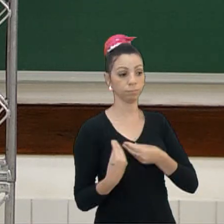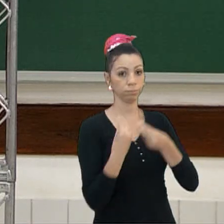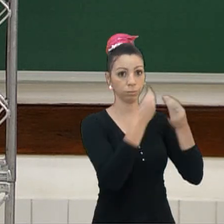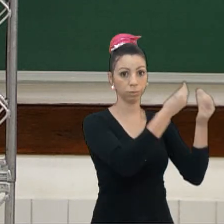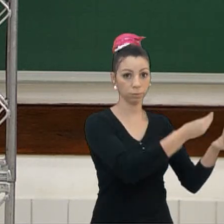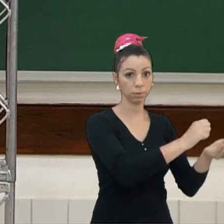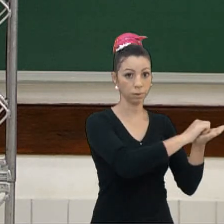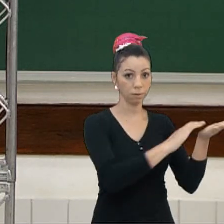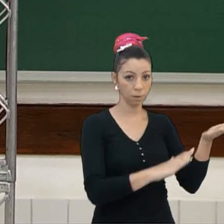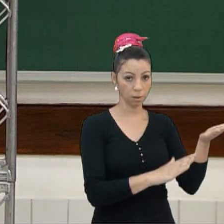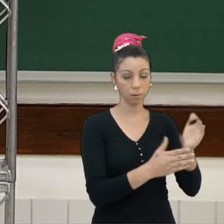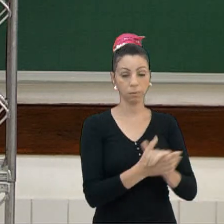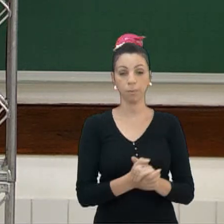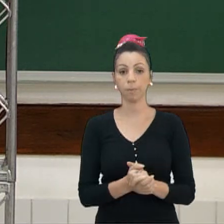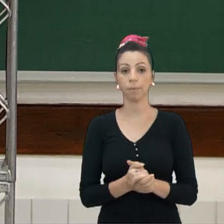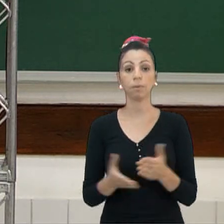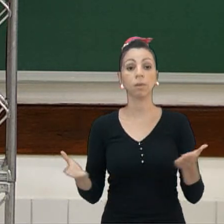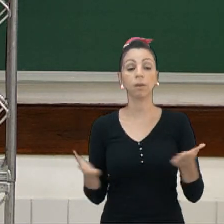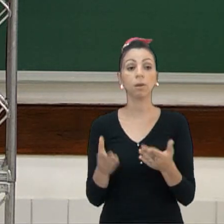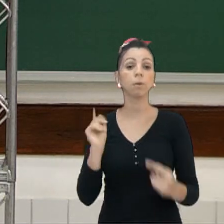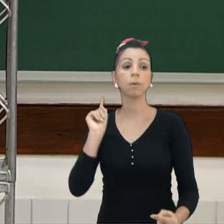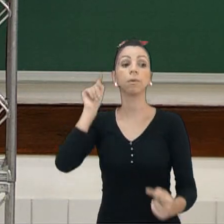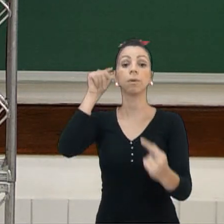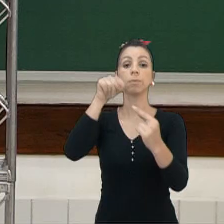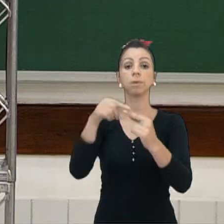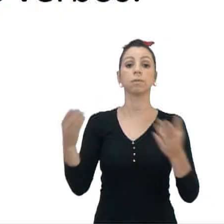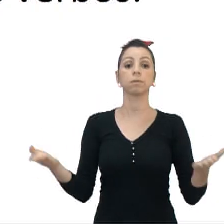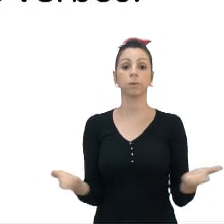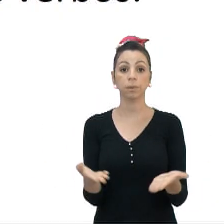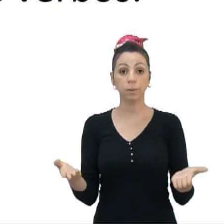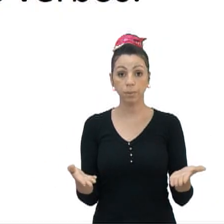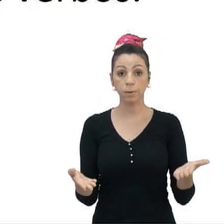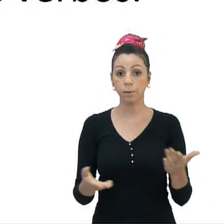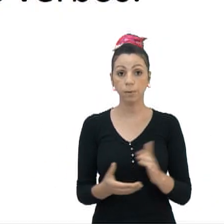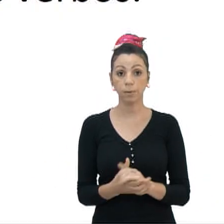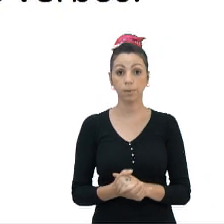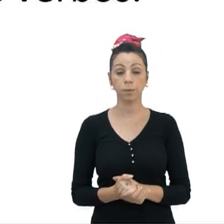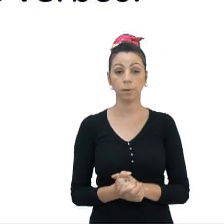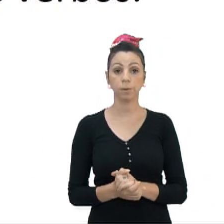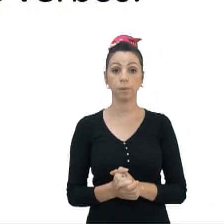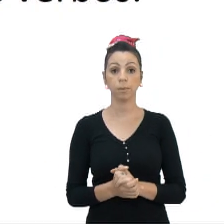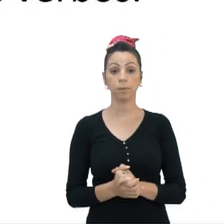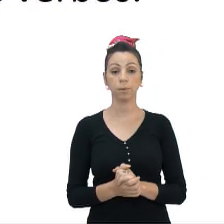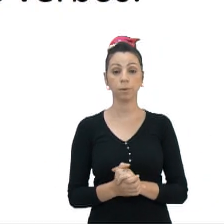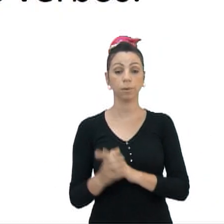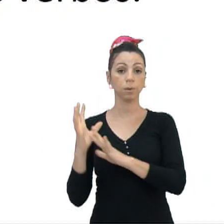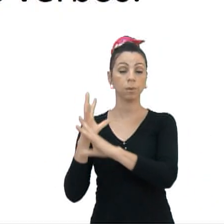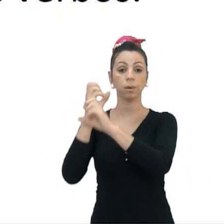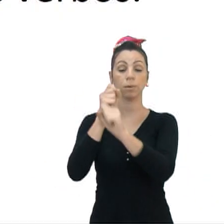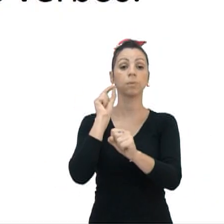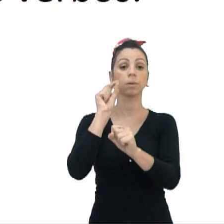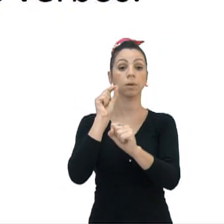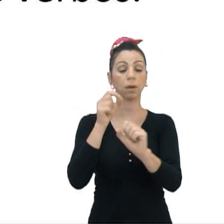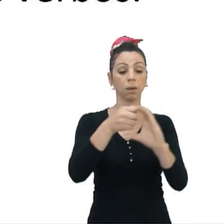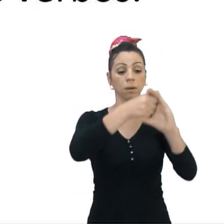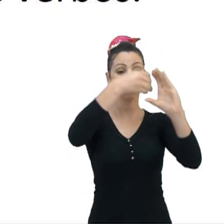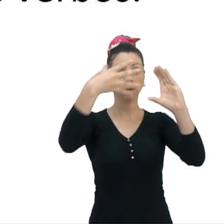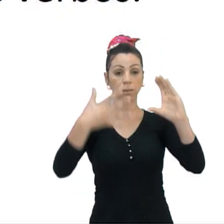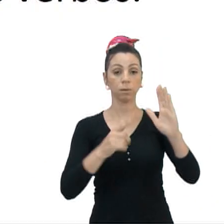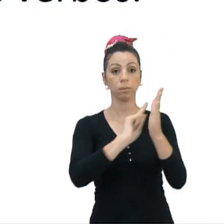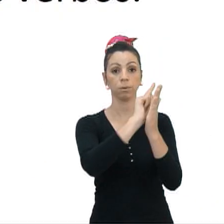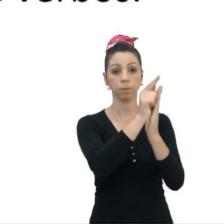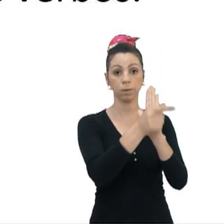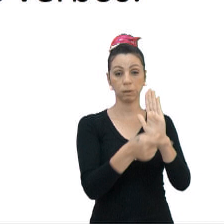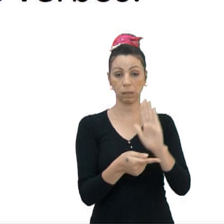Então, vamos começar. E qual é o nosso objetivo de hoje? Rever as características do gênero folheto